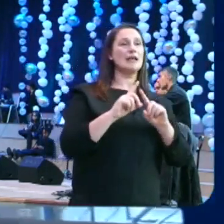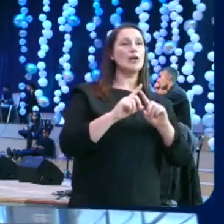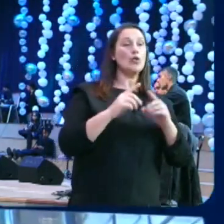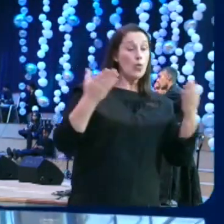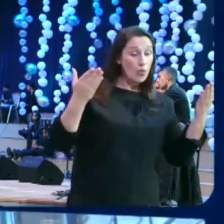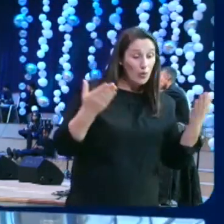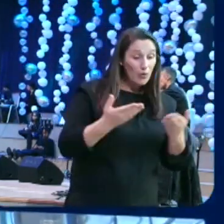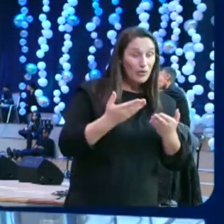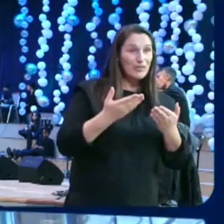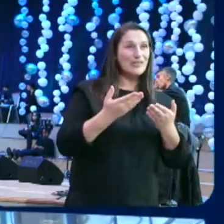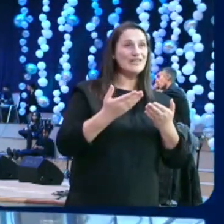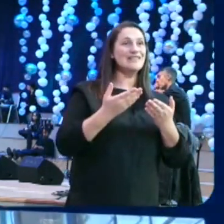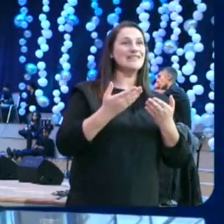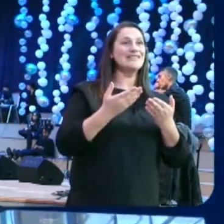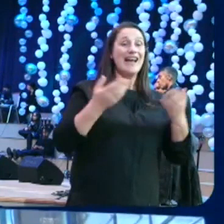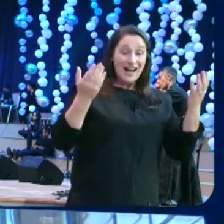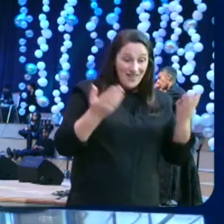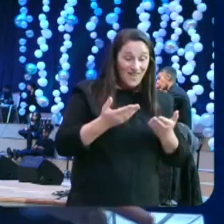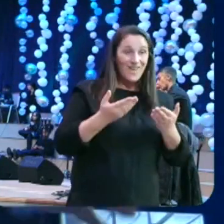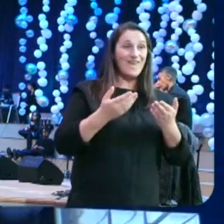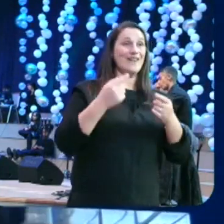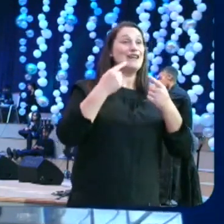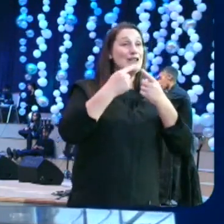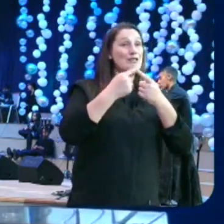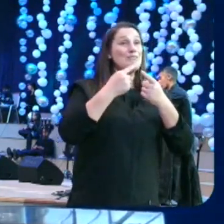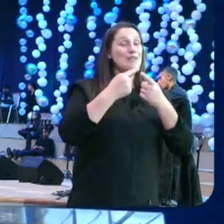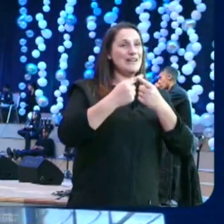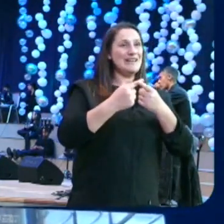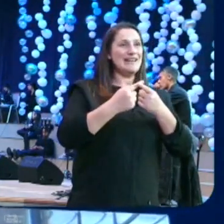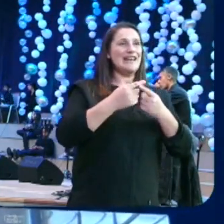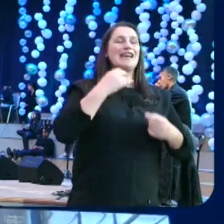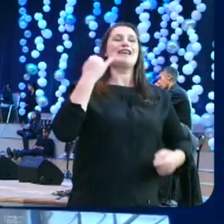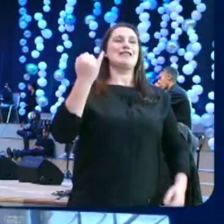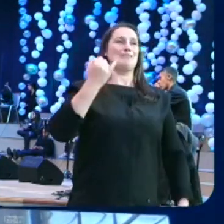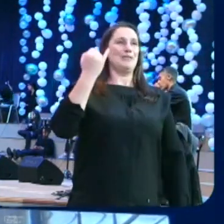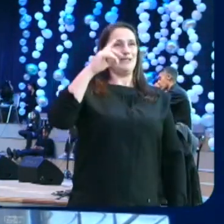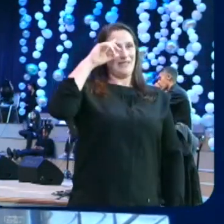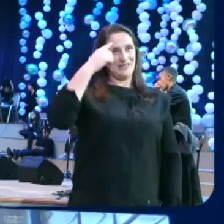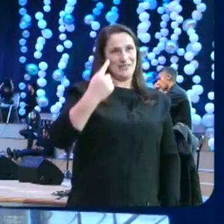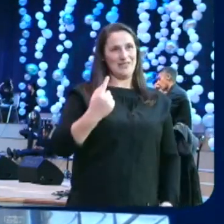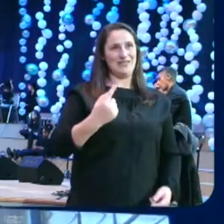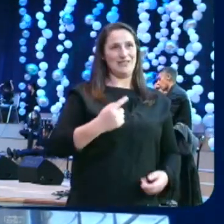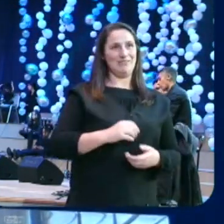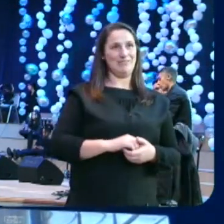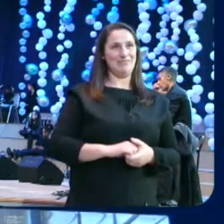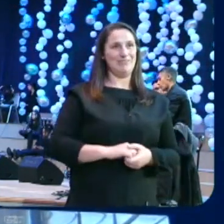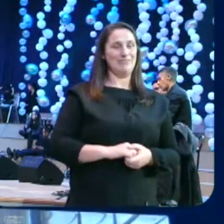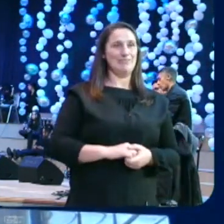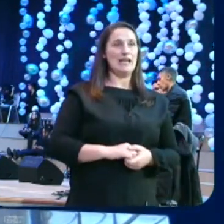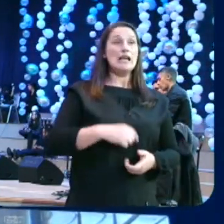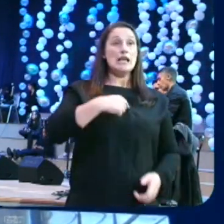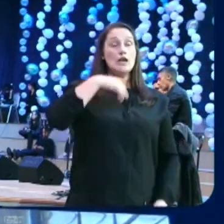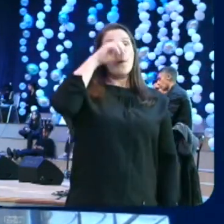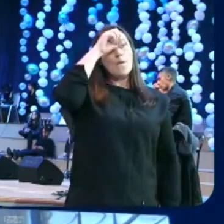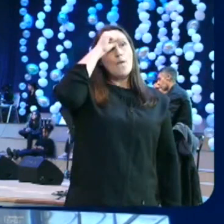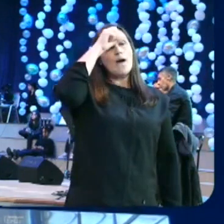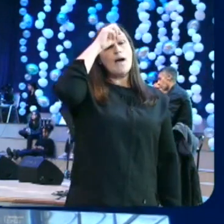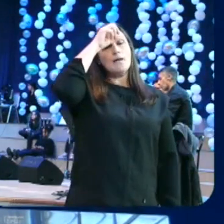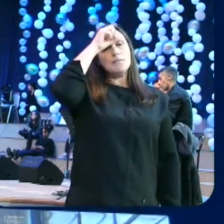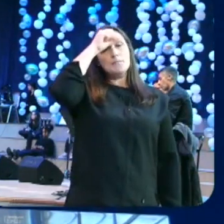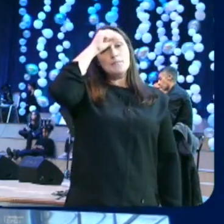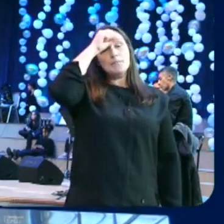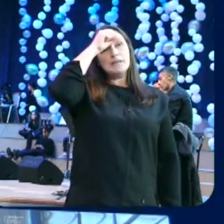sexta-feira. Foi naquele dia, porque aquele dia era importante. Eu aprendo tanta coisa com